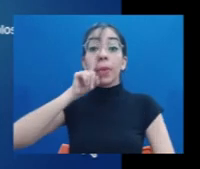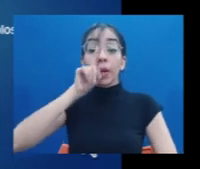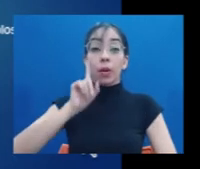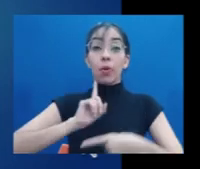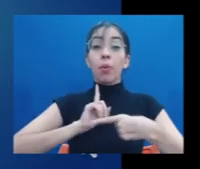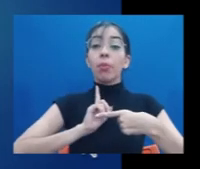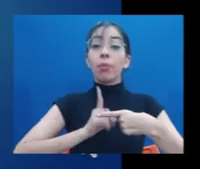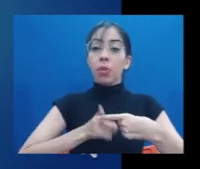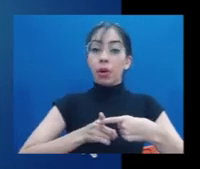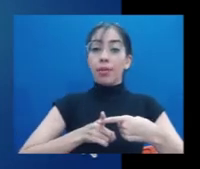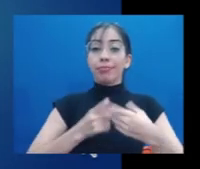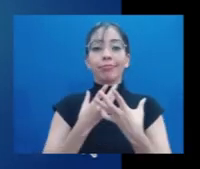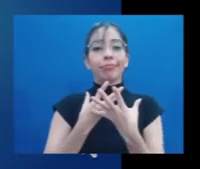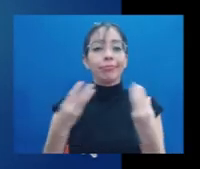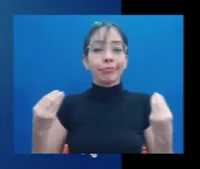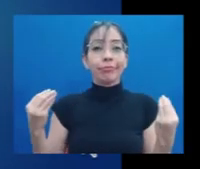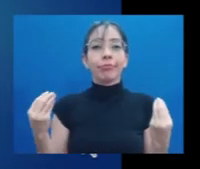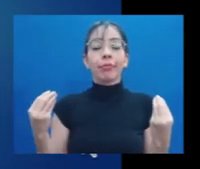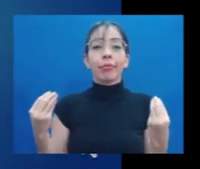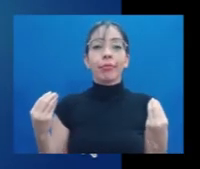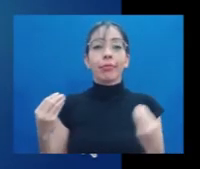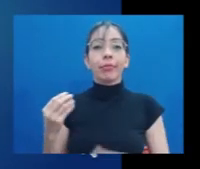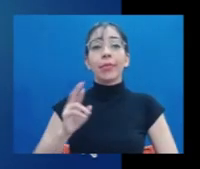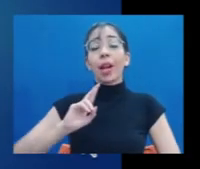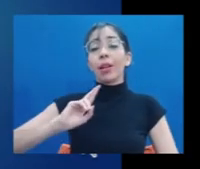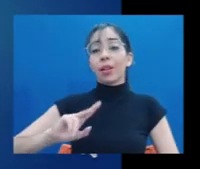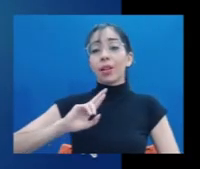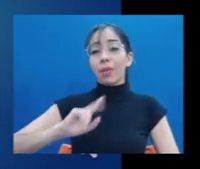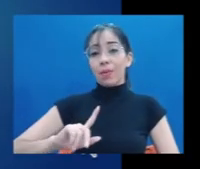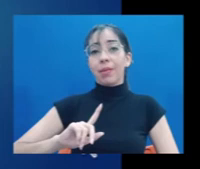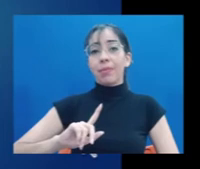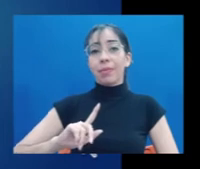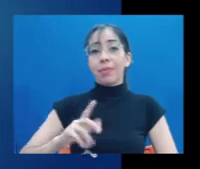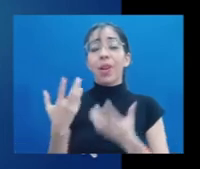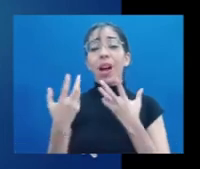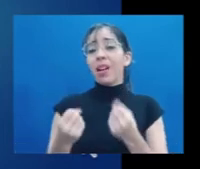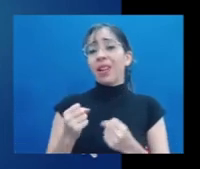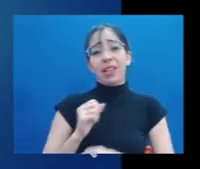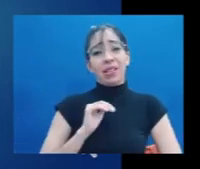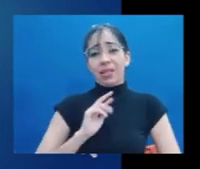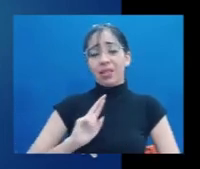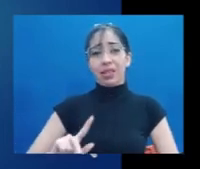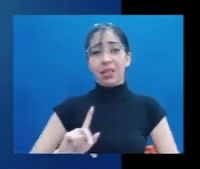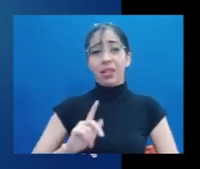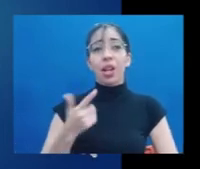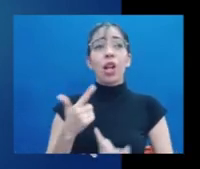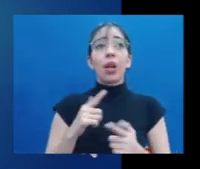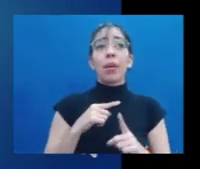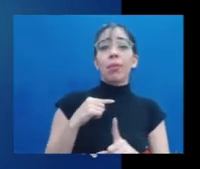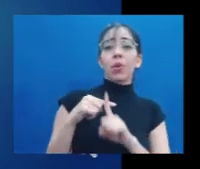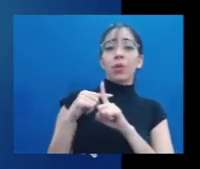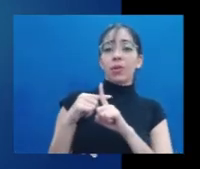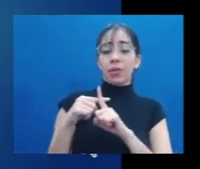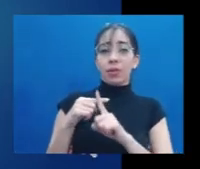Então, uma coisa que tem que se levar em conta é que muitas pessoas armazenam produtos químicos dentro da geladeira para evitar evaporação.